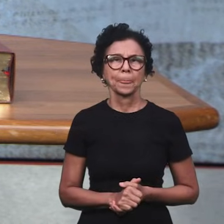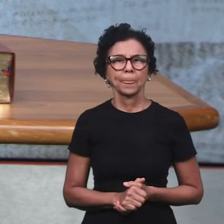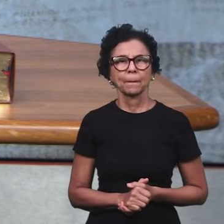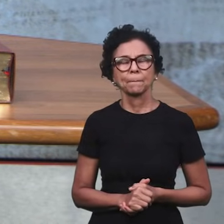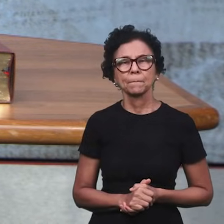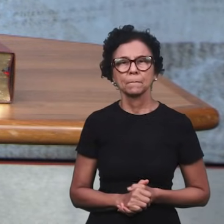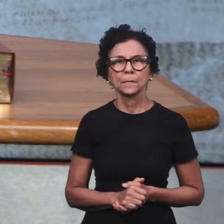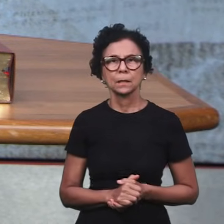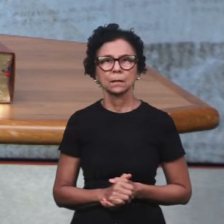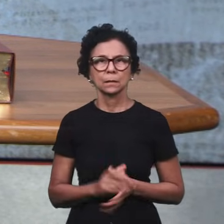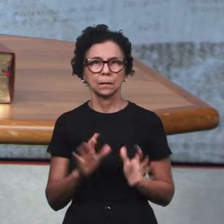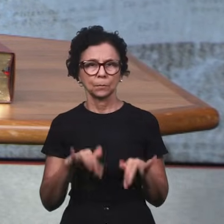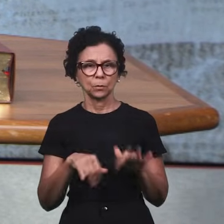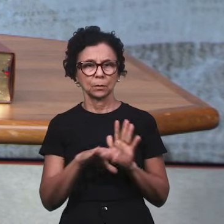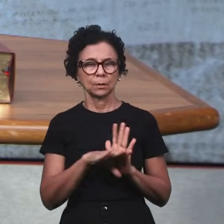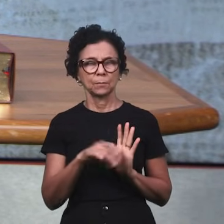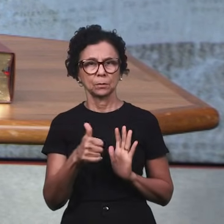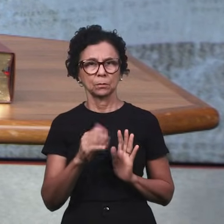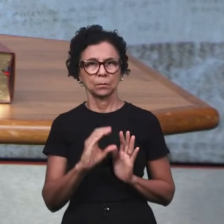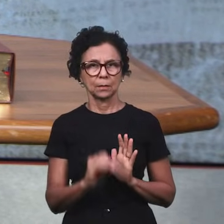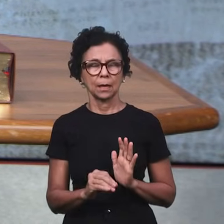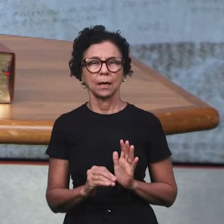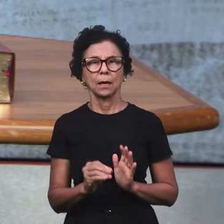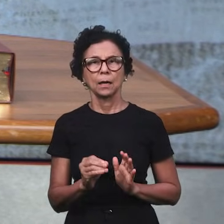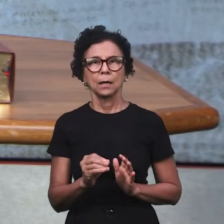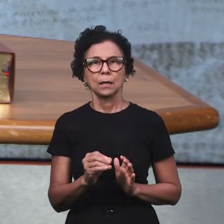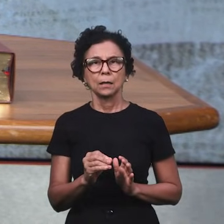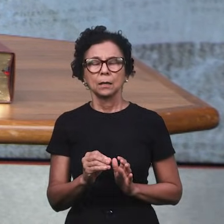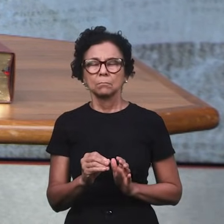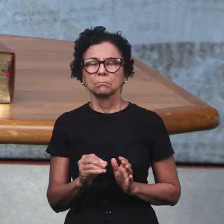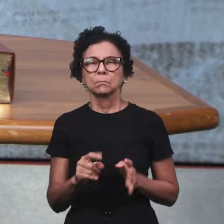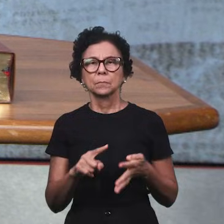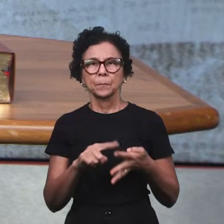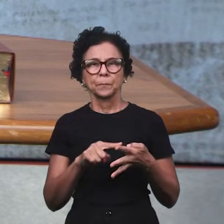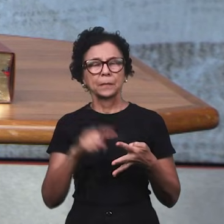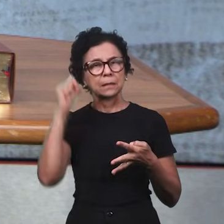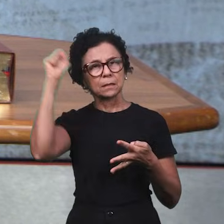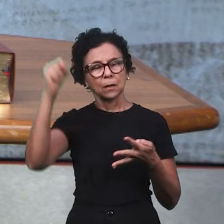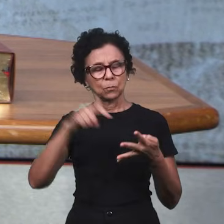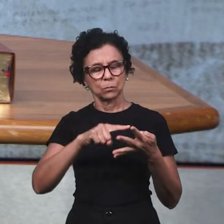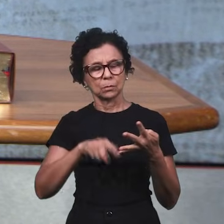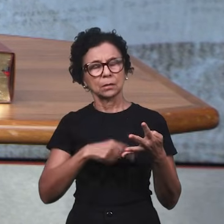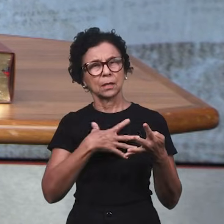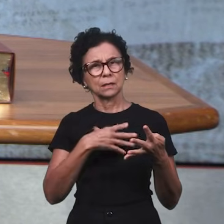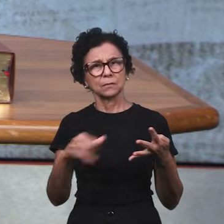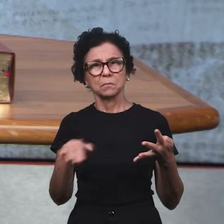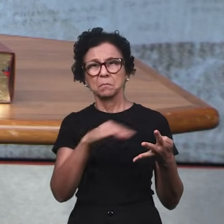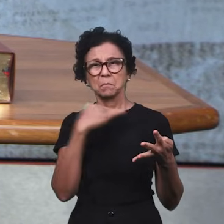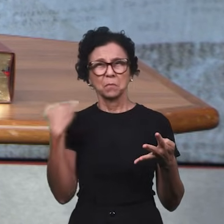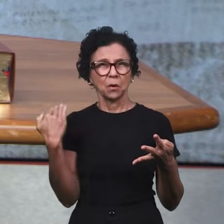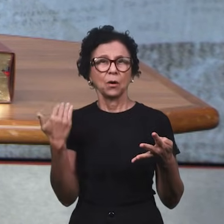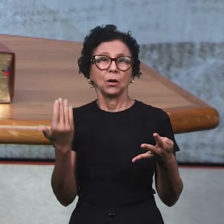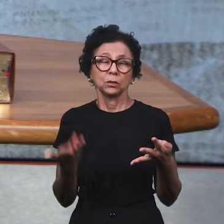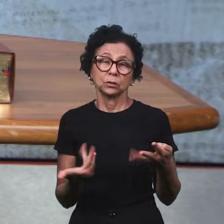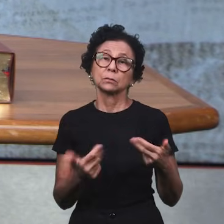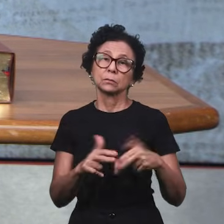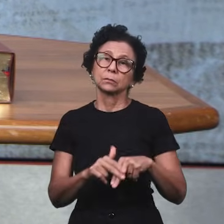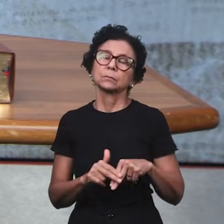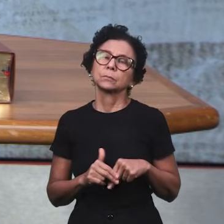Nós vimos aqui a morte de Saul e de seus filhos e o motivo, pelo qual